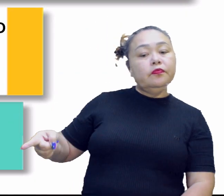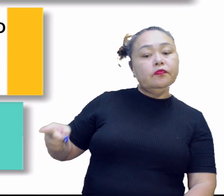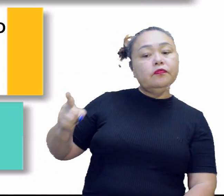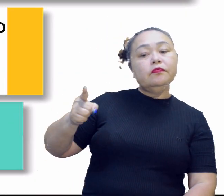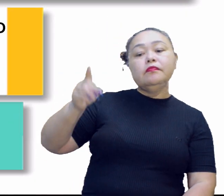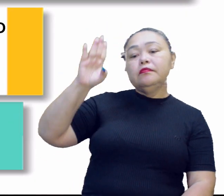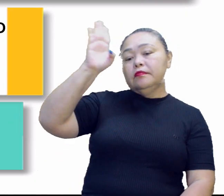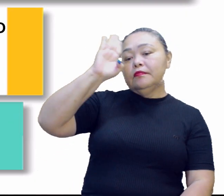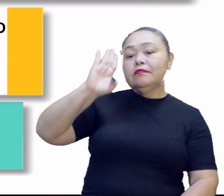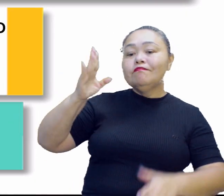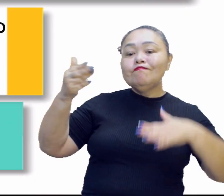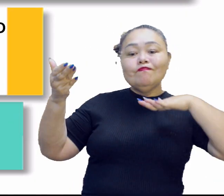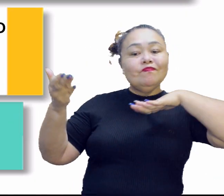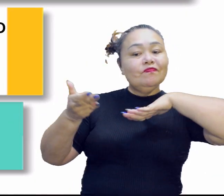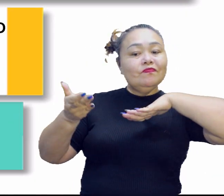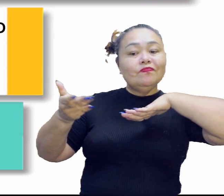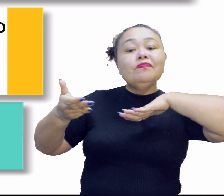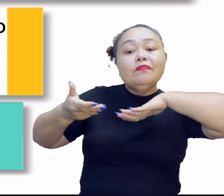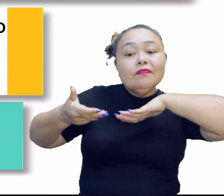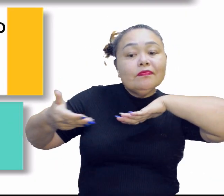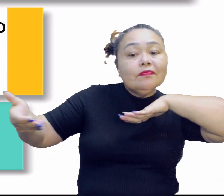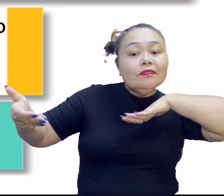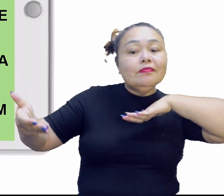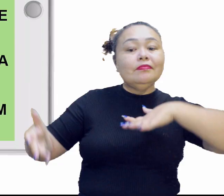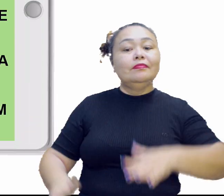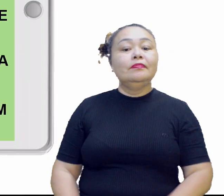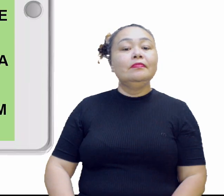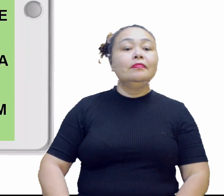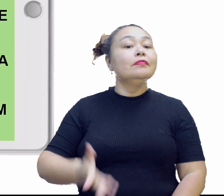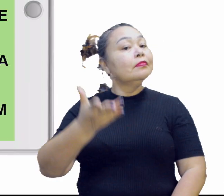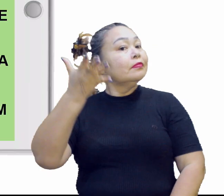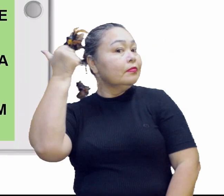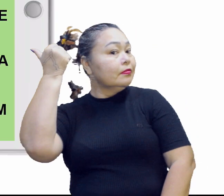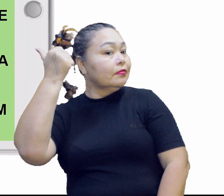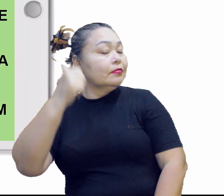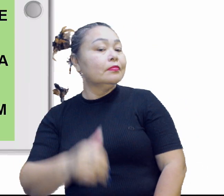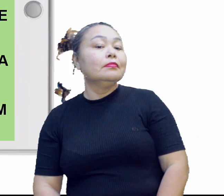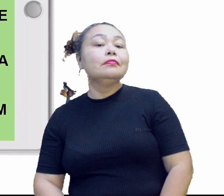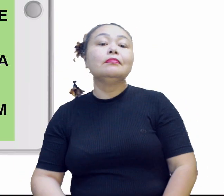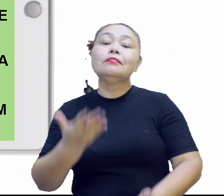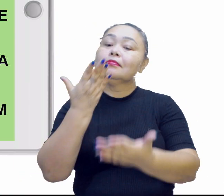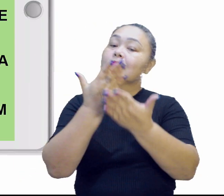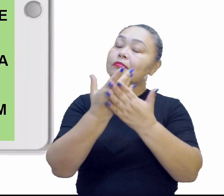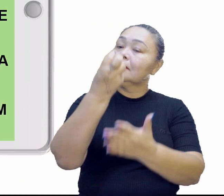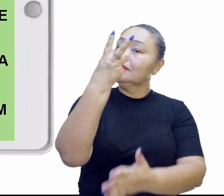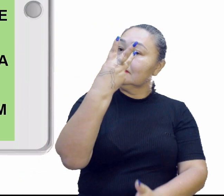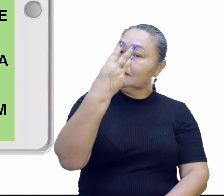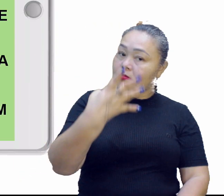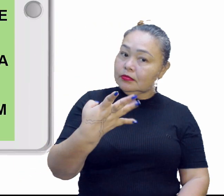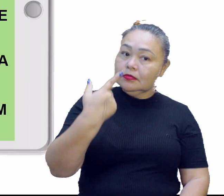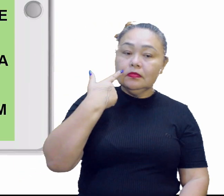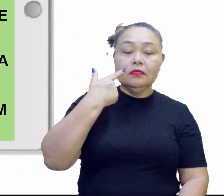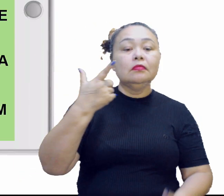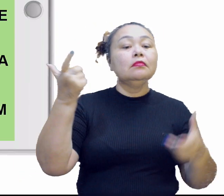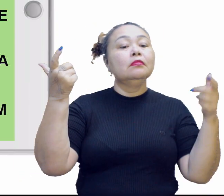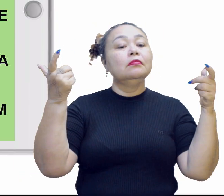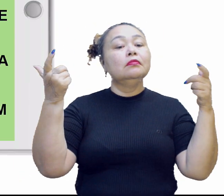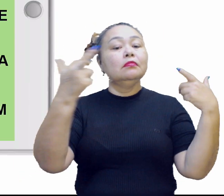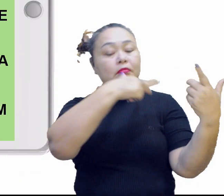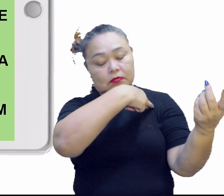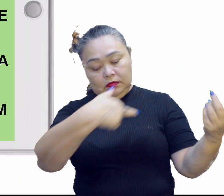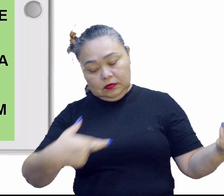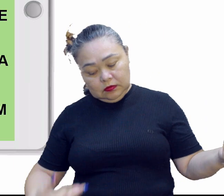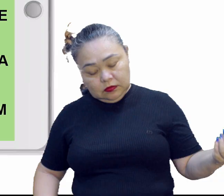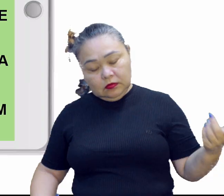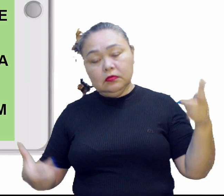de Brasil contemporâneo. Vamos lá. Aula 34, República